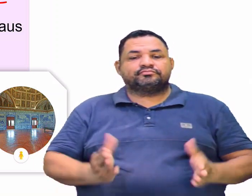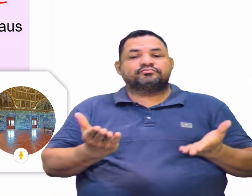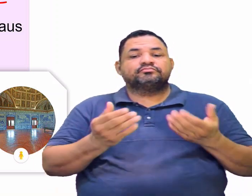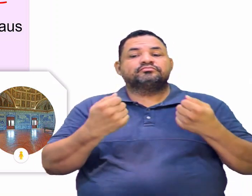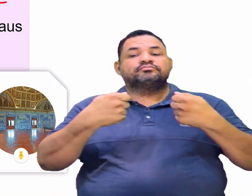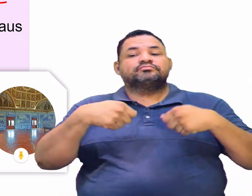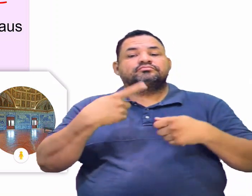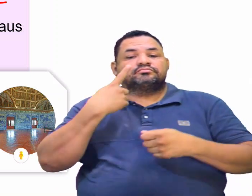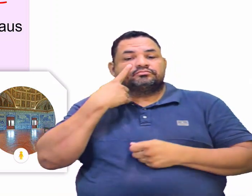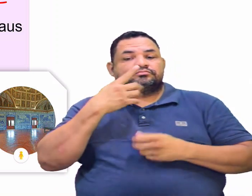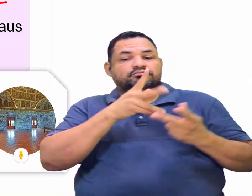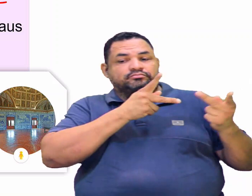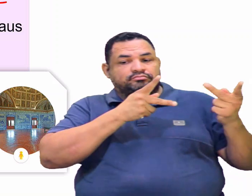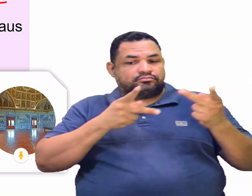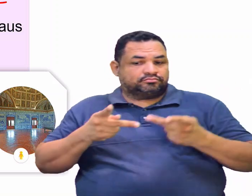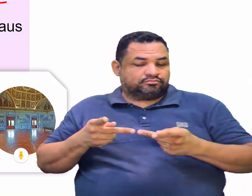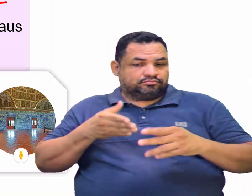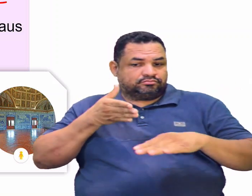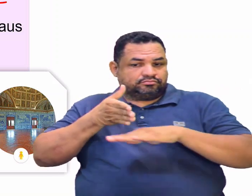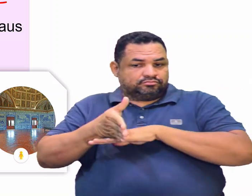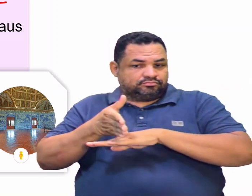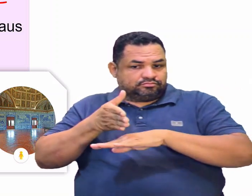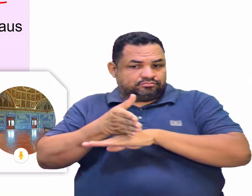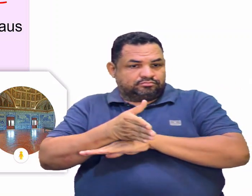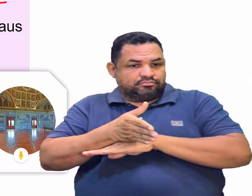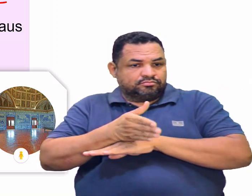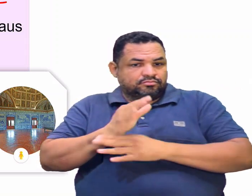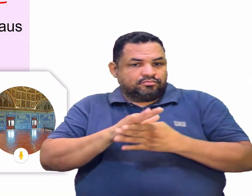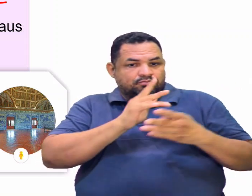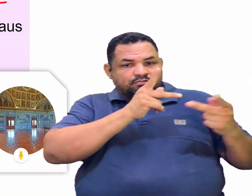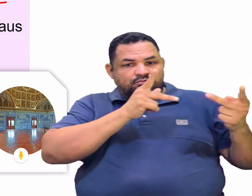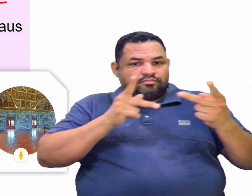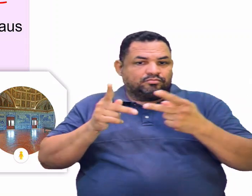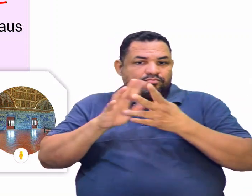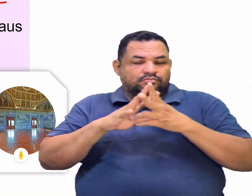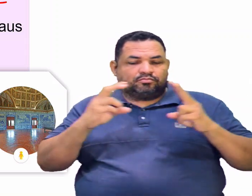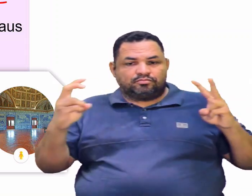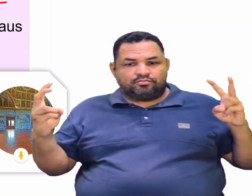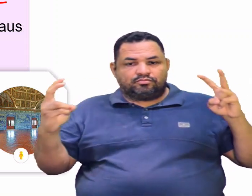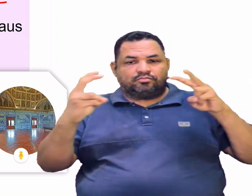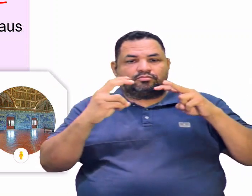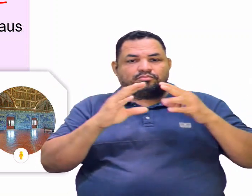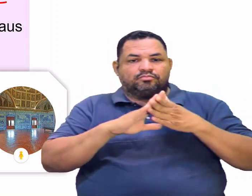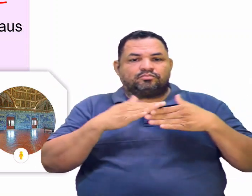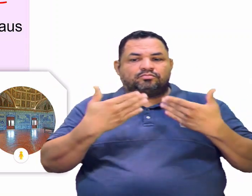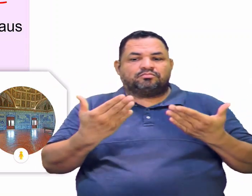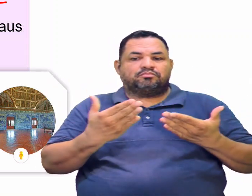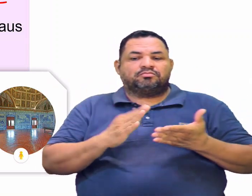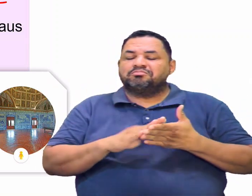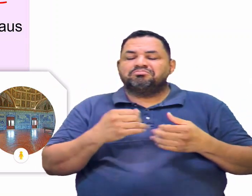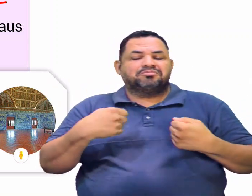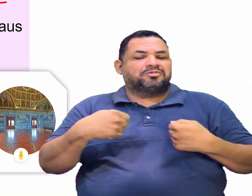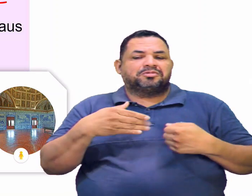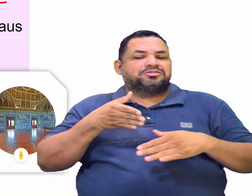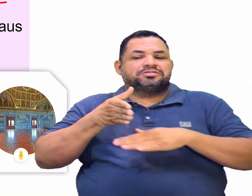eles podem ser acessados numa visitação virtual. Quer dizer, você não vai pessoalmente lá, mas você vai